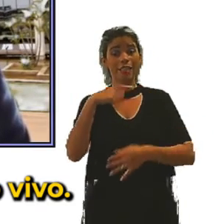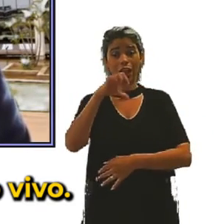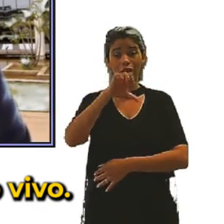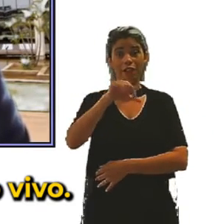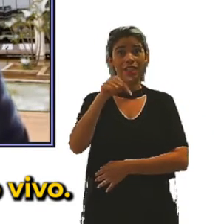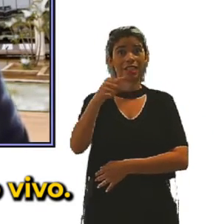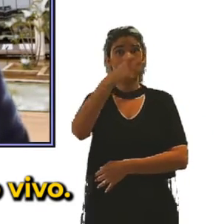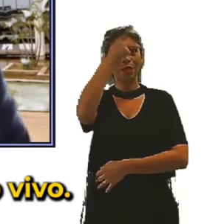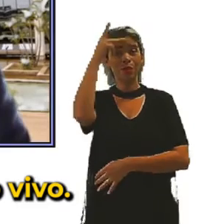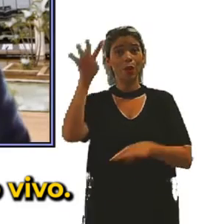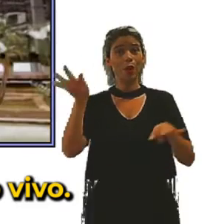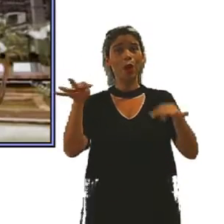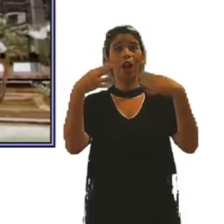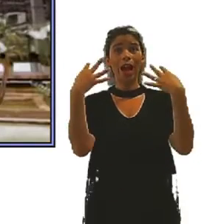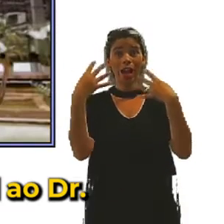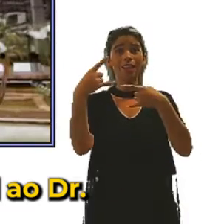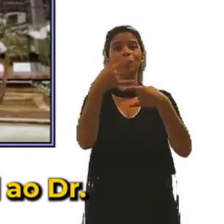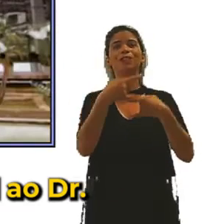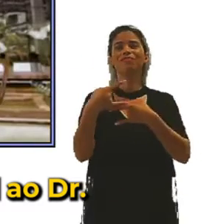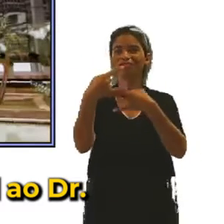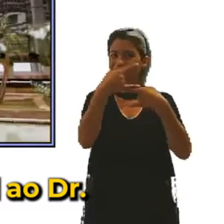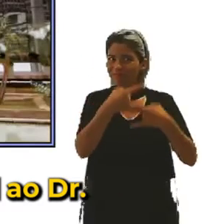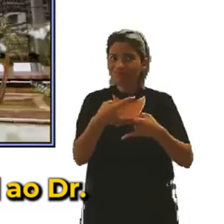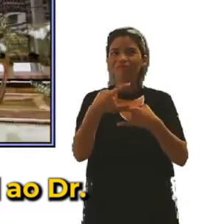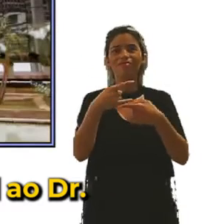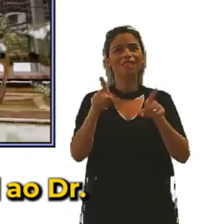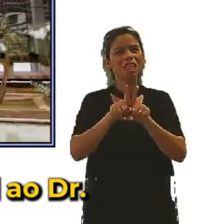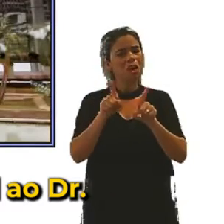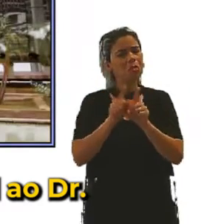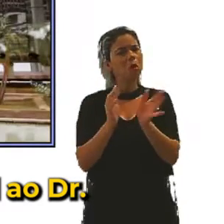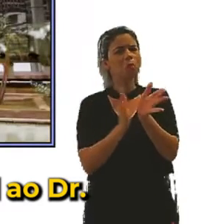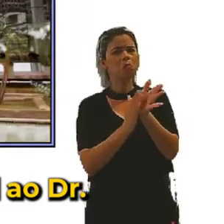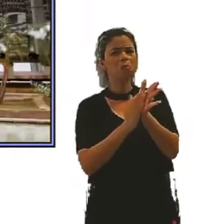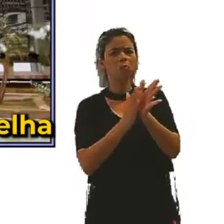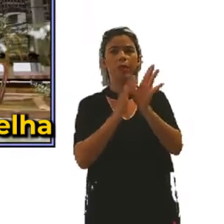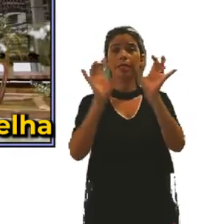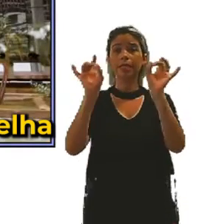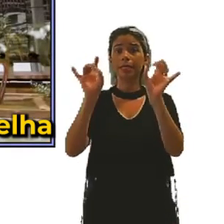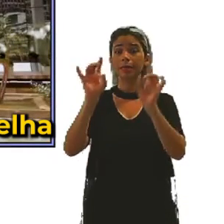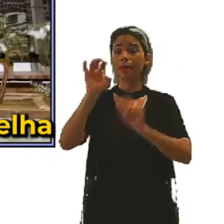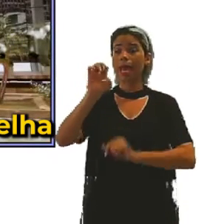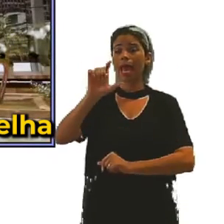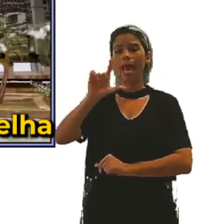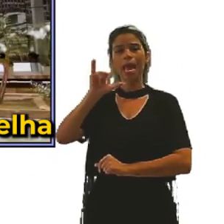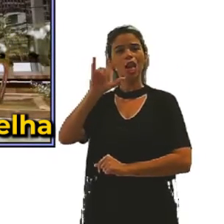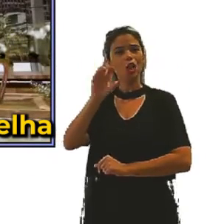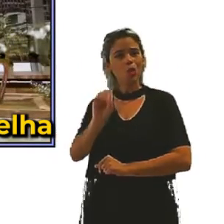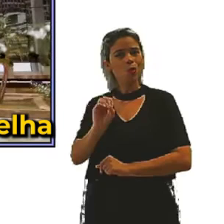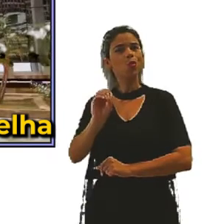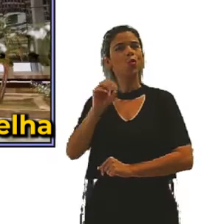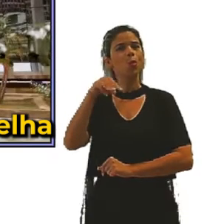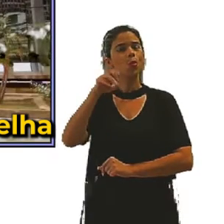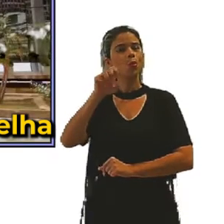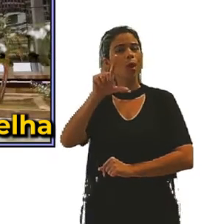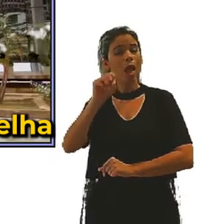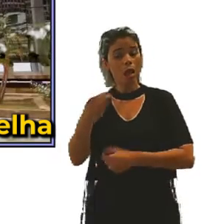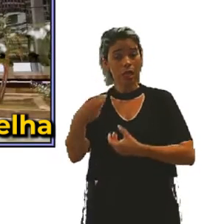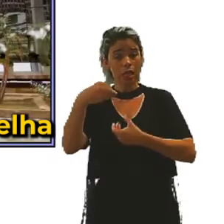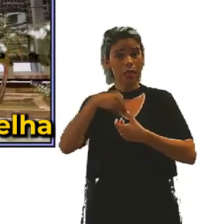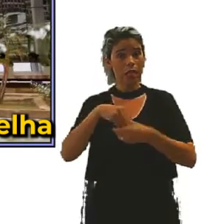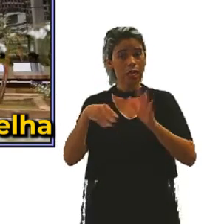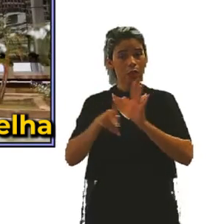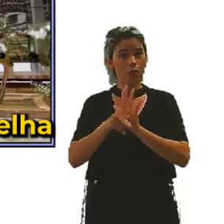97 pessoas nos assistindo ao vivo. Faço aqui também uma saudação especial ao Dr. Eric Meyer Júnior, né, membro da Cruz